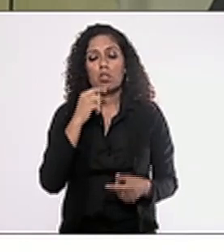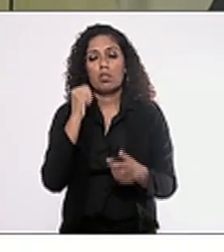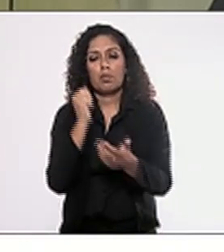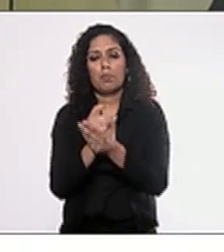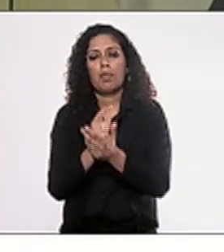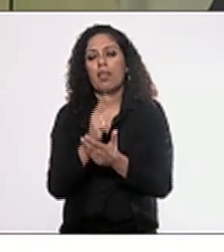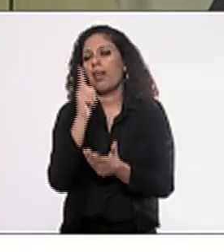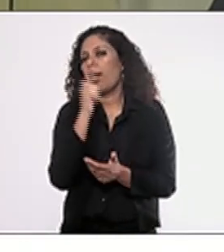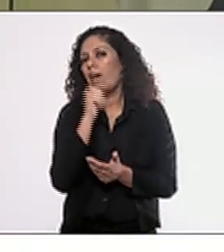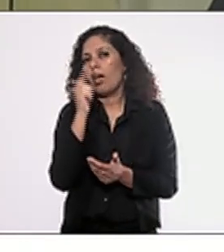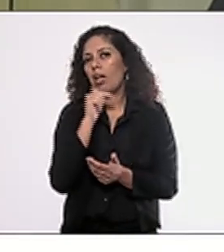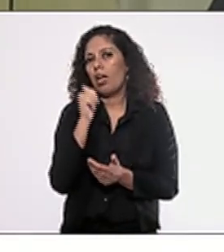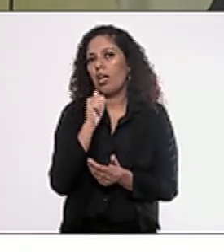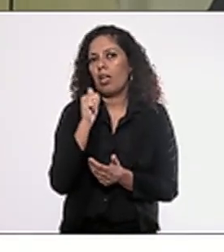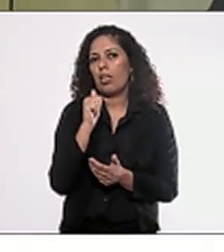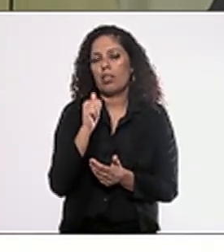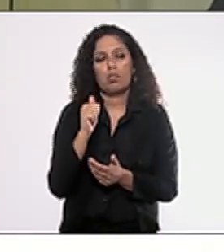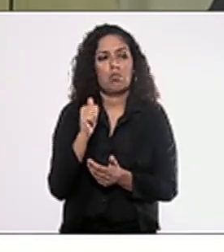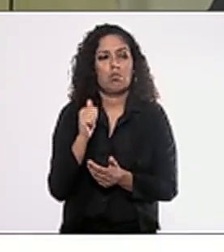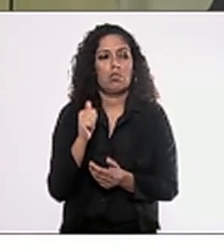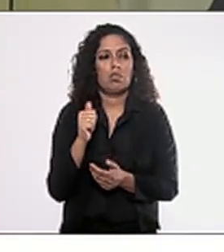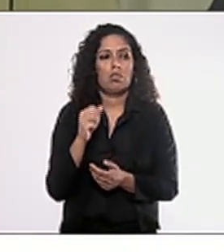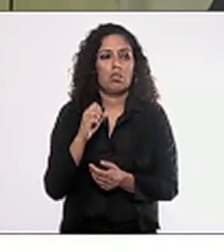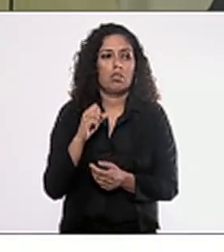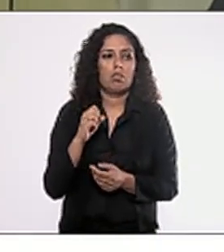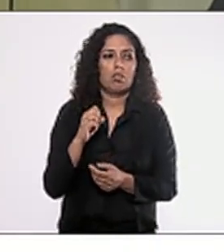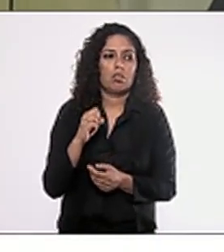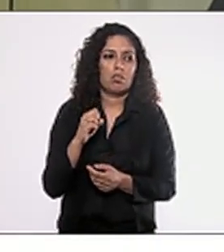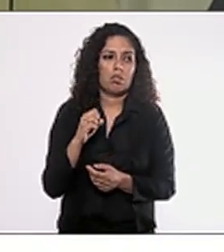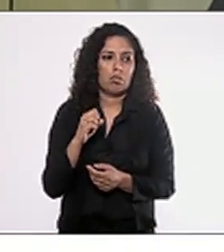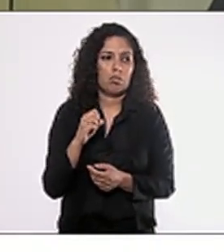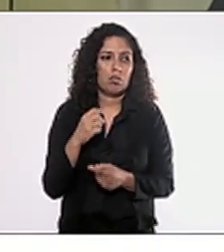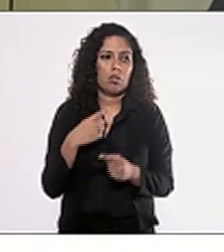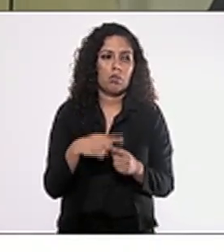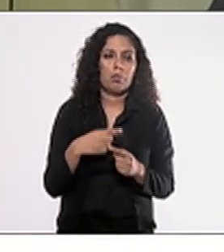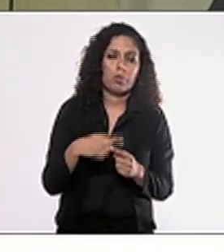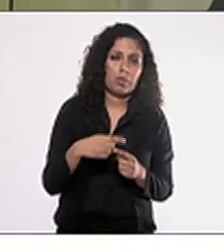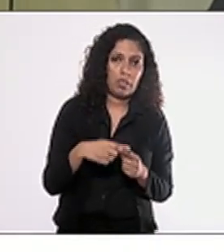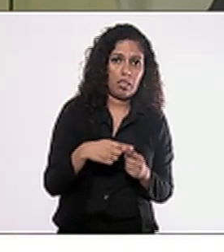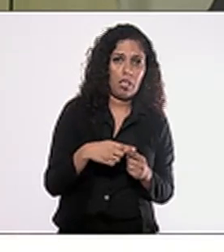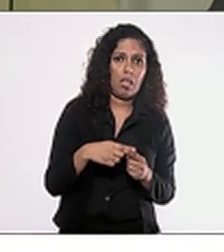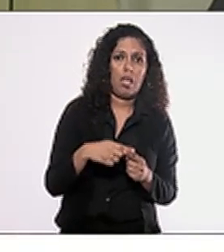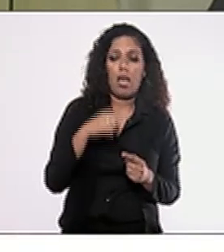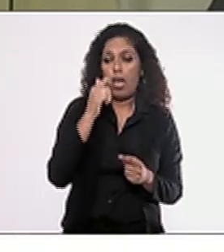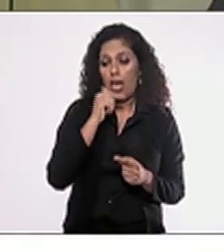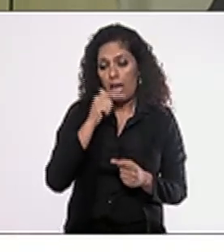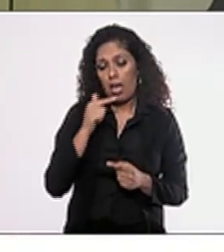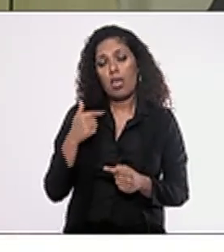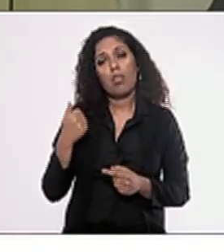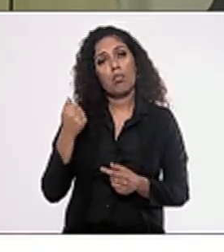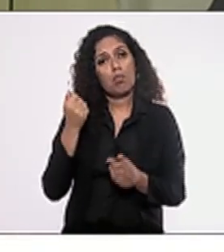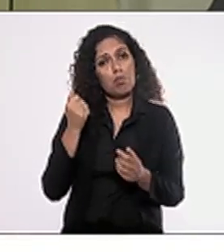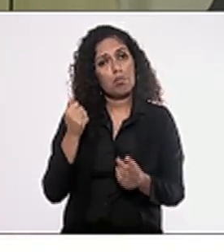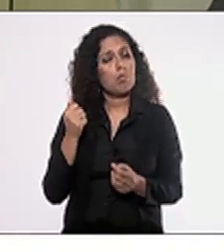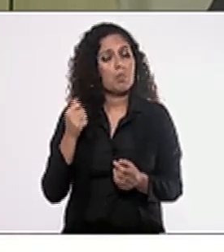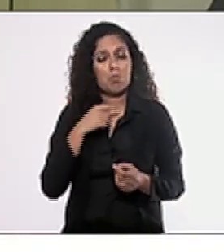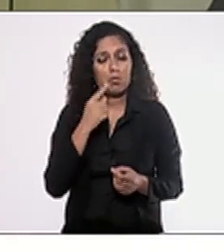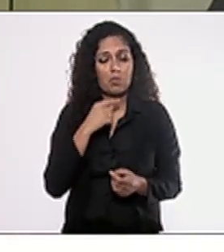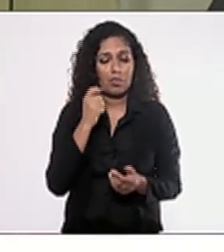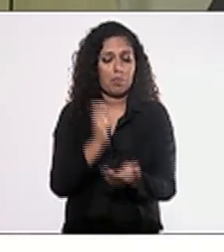cota condominial. E se não paga a cota condominial, também não paga a água, porque a água vem junto com a cota condominial. Então, muitos